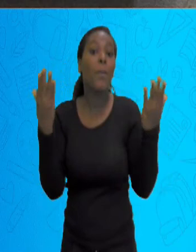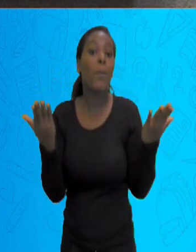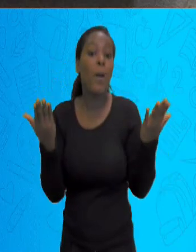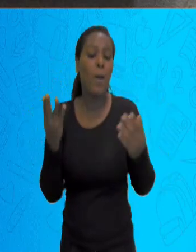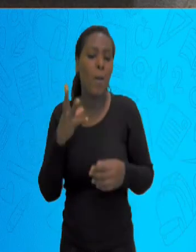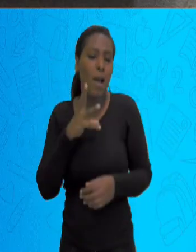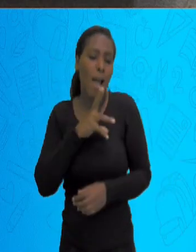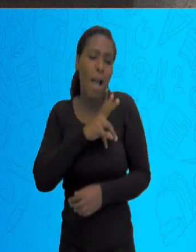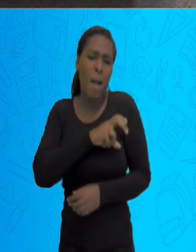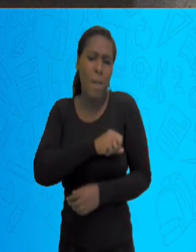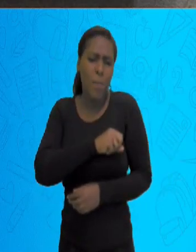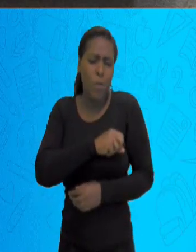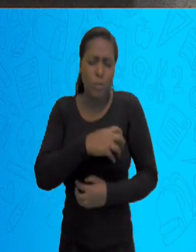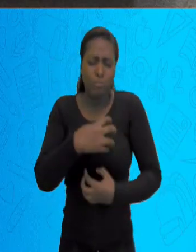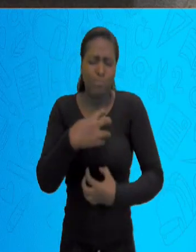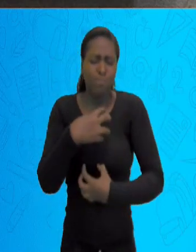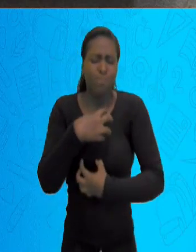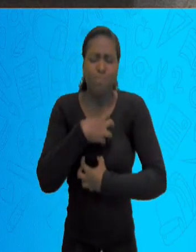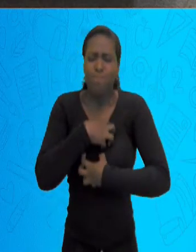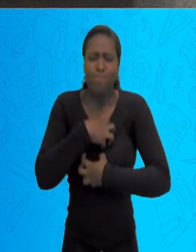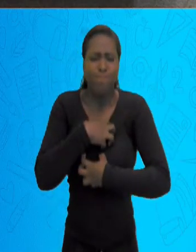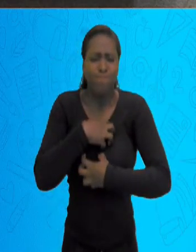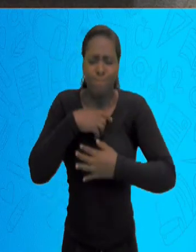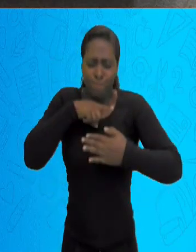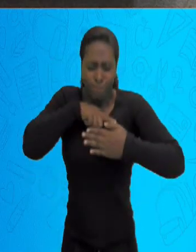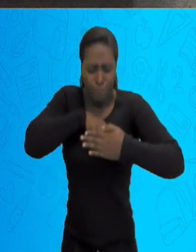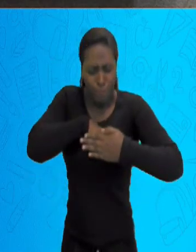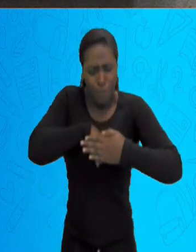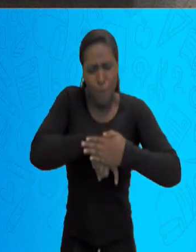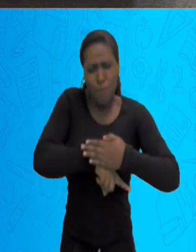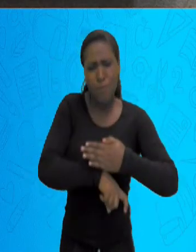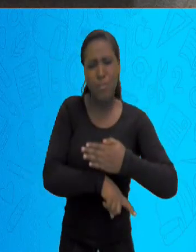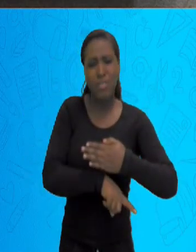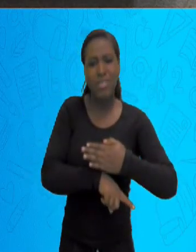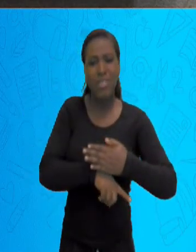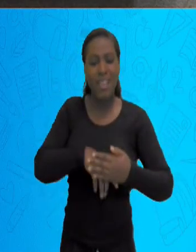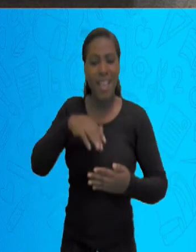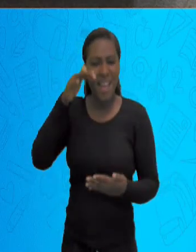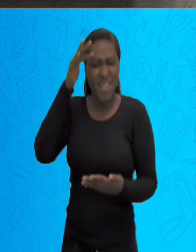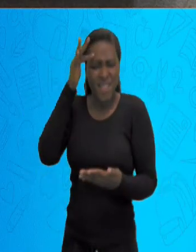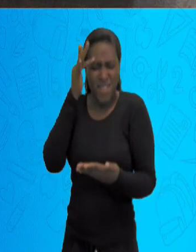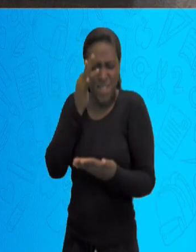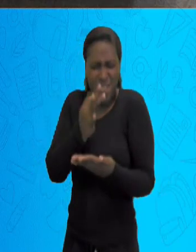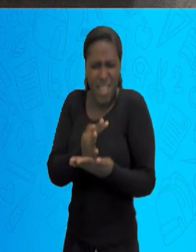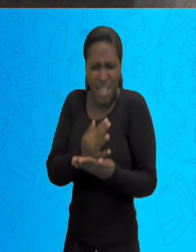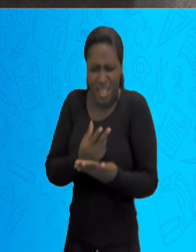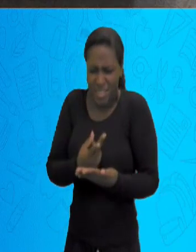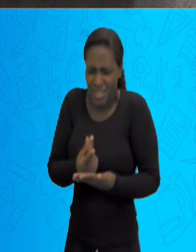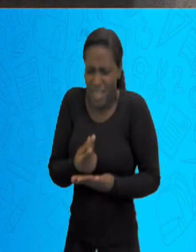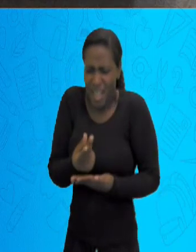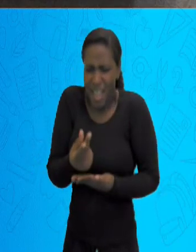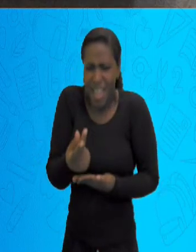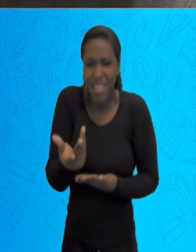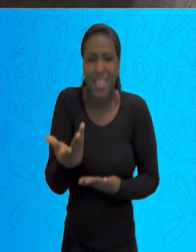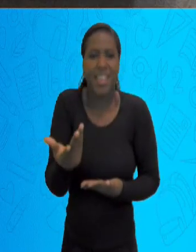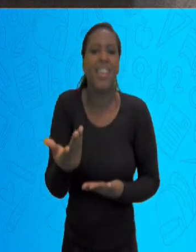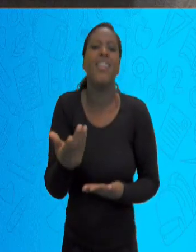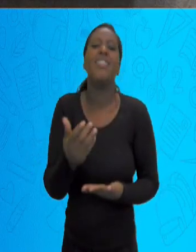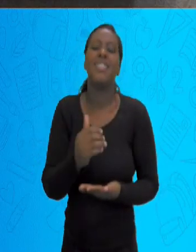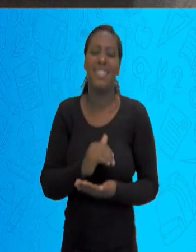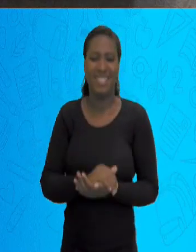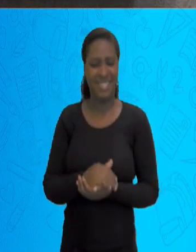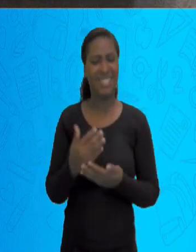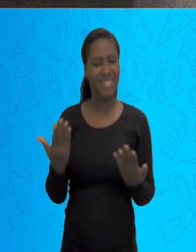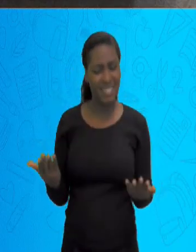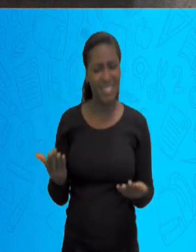a intensidade do amor e uma fidelidade eterna. Bem, trata-se